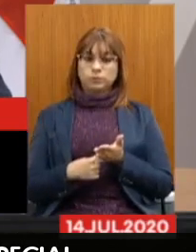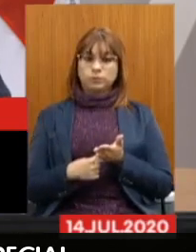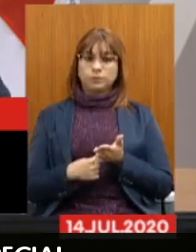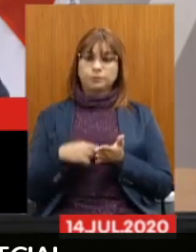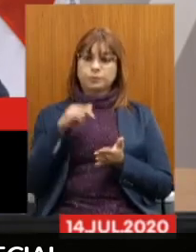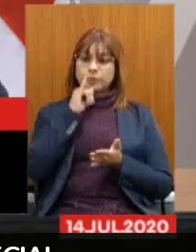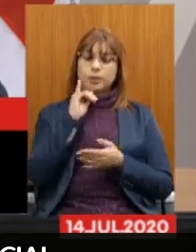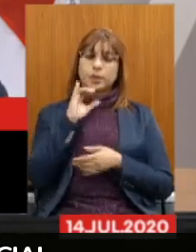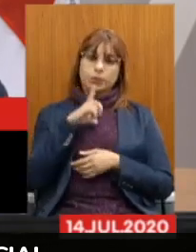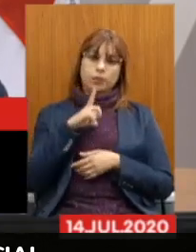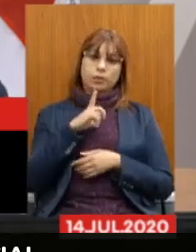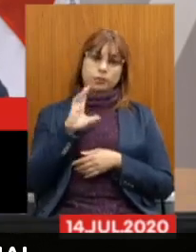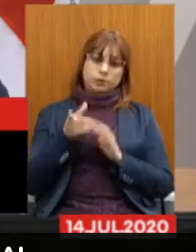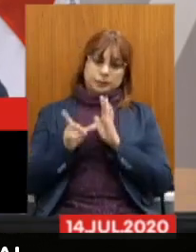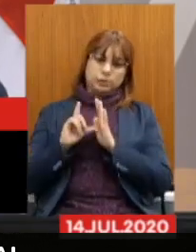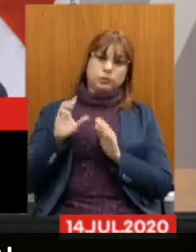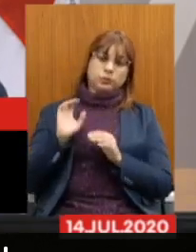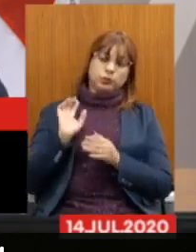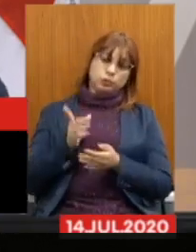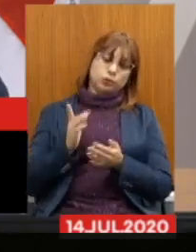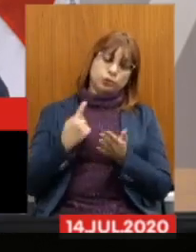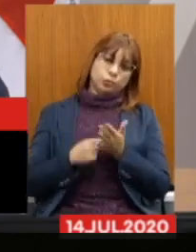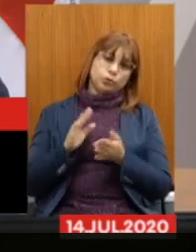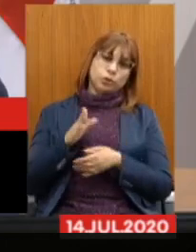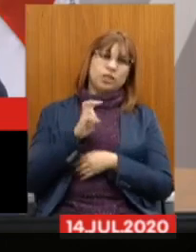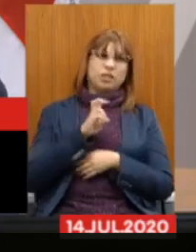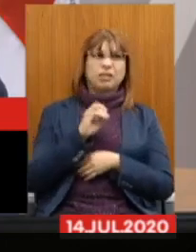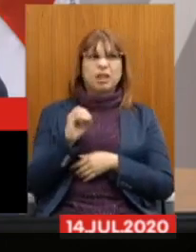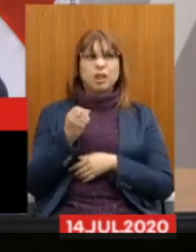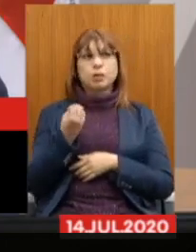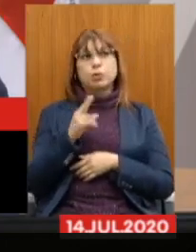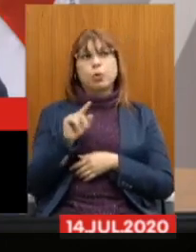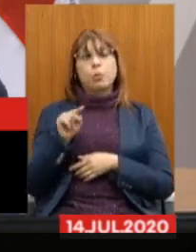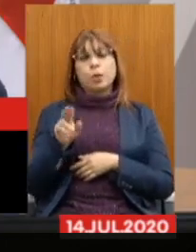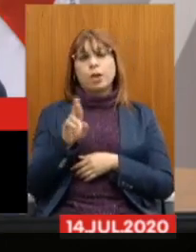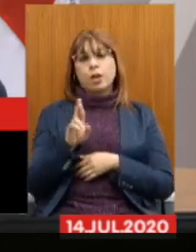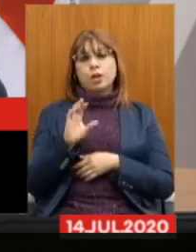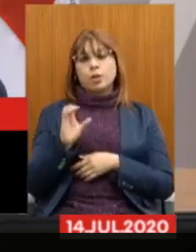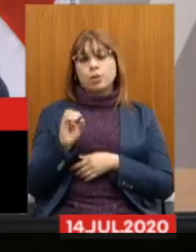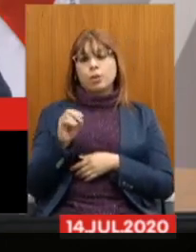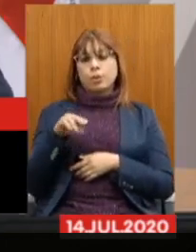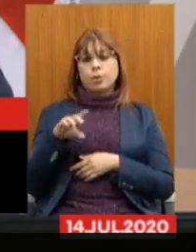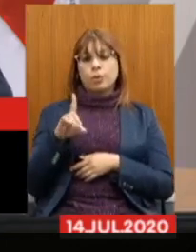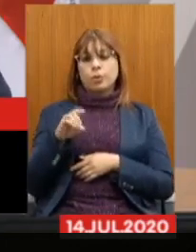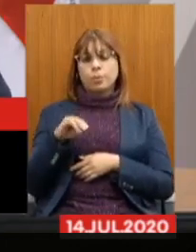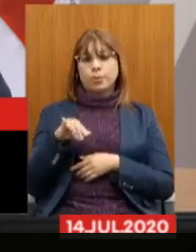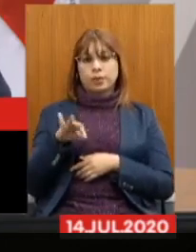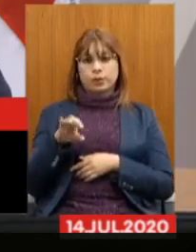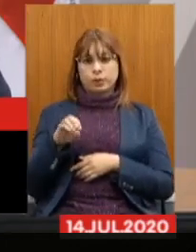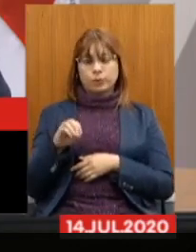condomínio, 500 a 1.000 reais. Tem um compromisso de